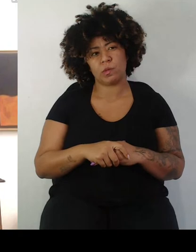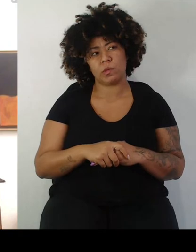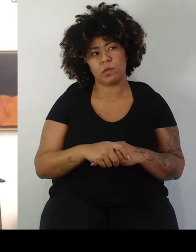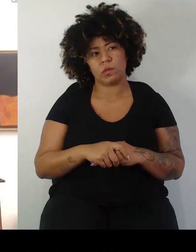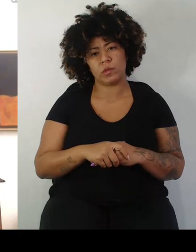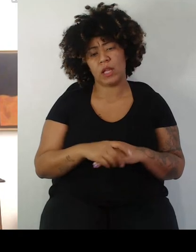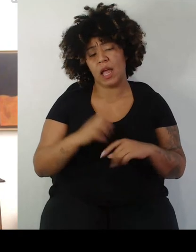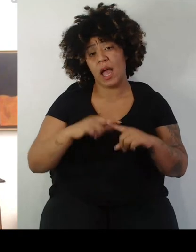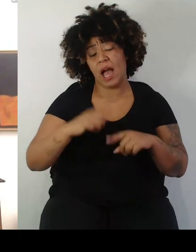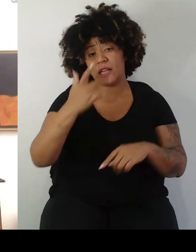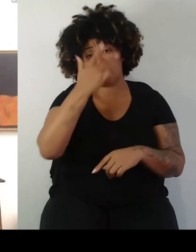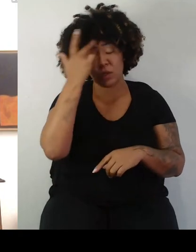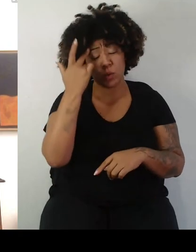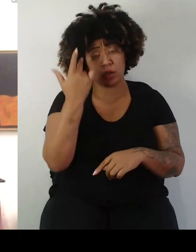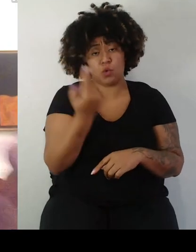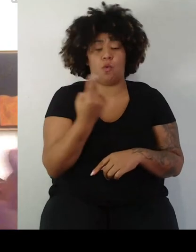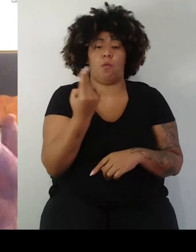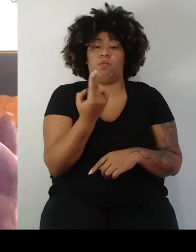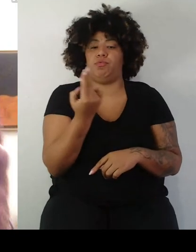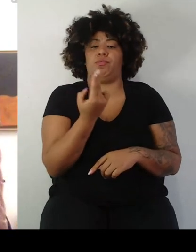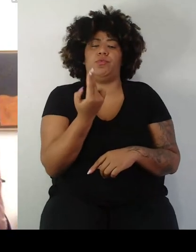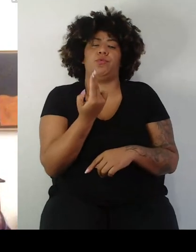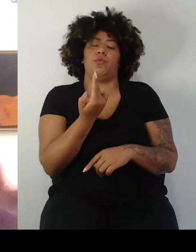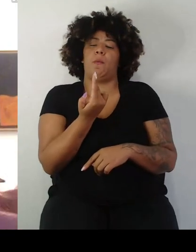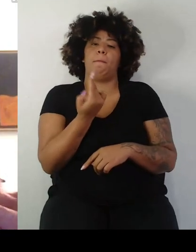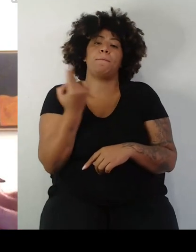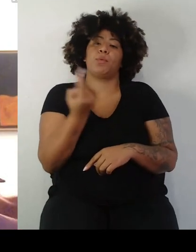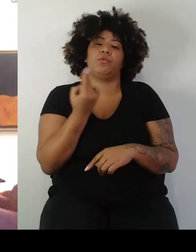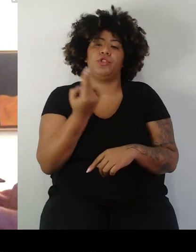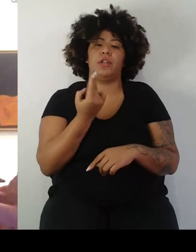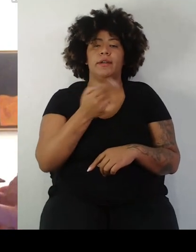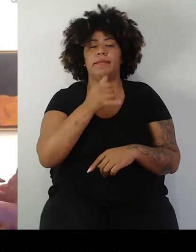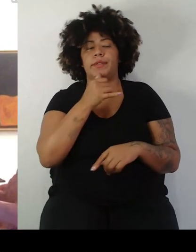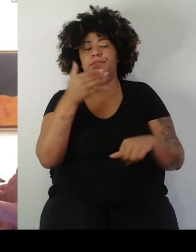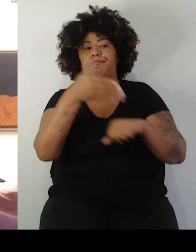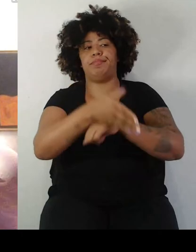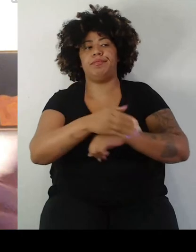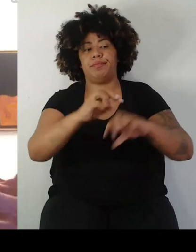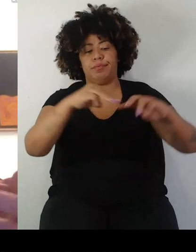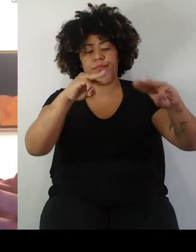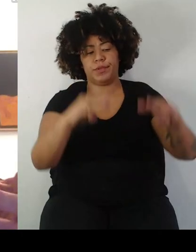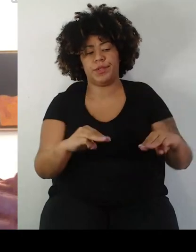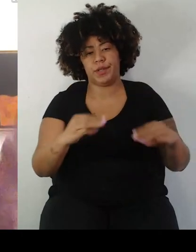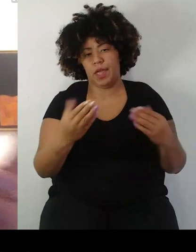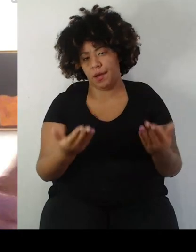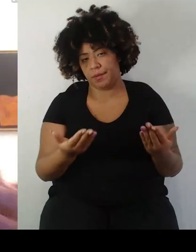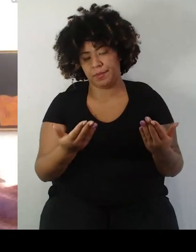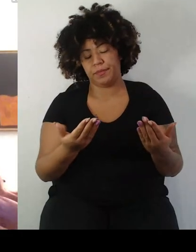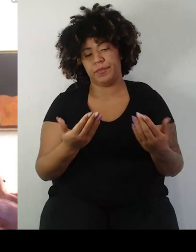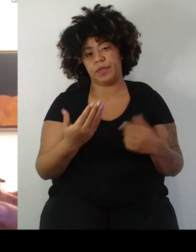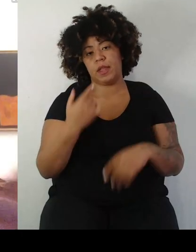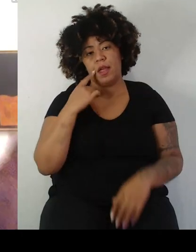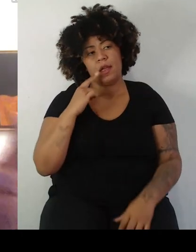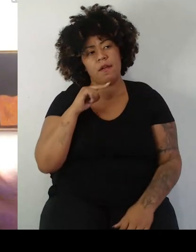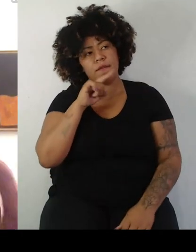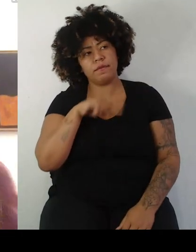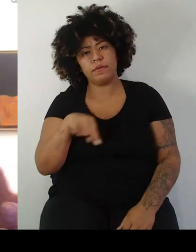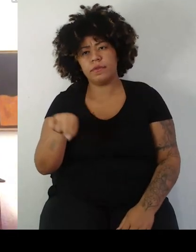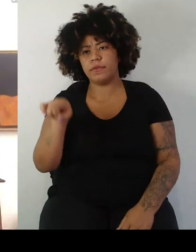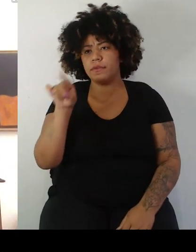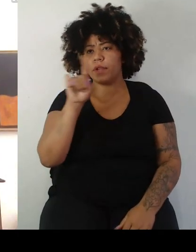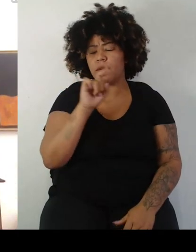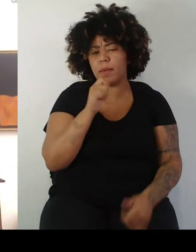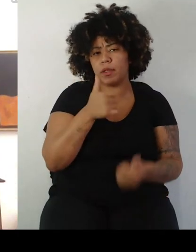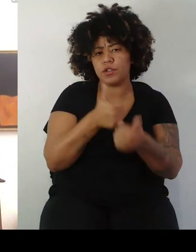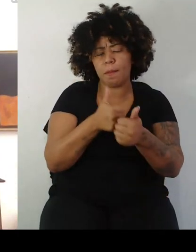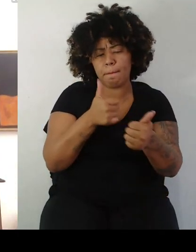ao museus não estavam indo à Exposições há alguns anos e de repente ter uma visão de perto de